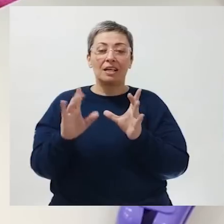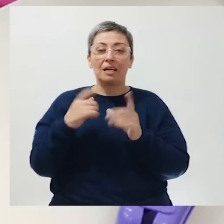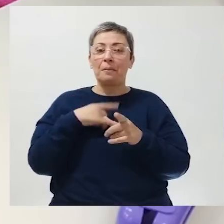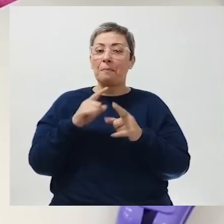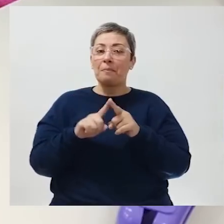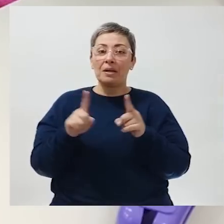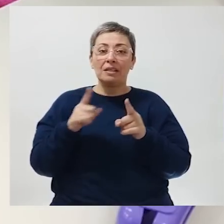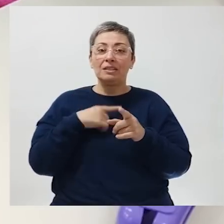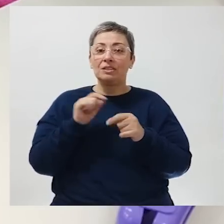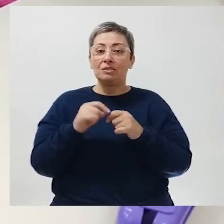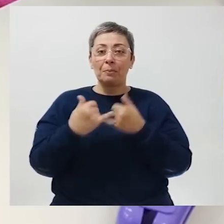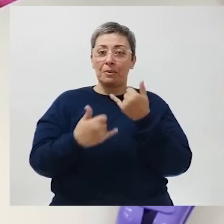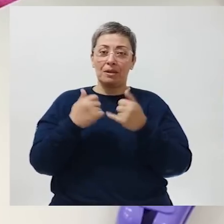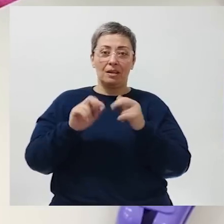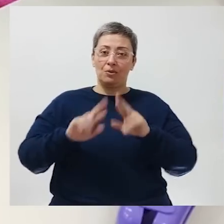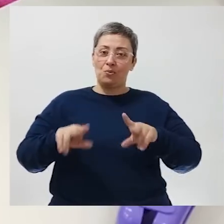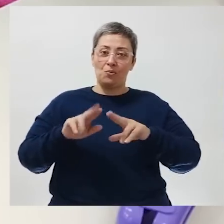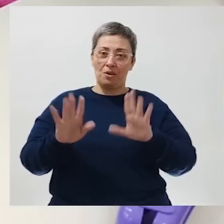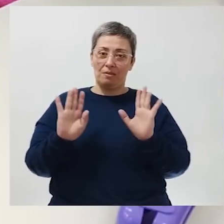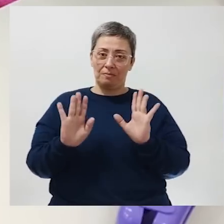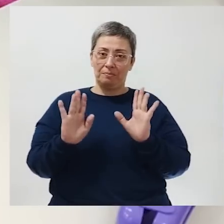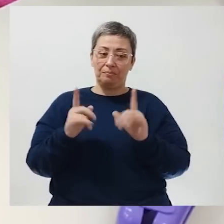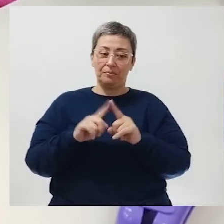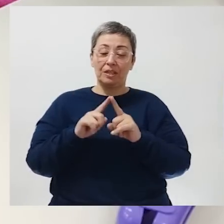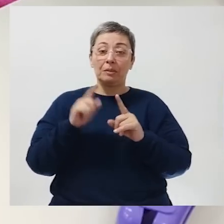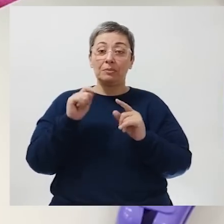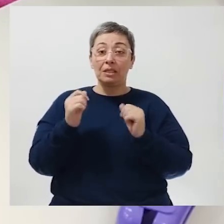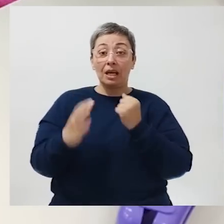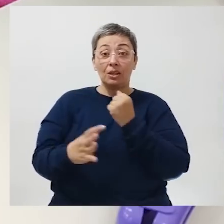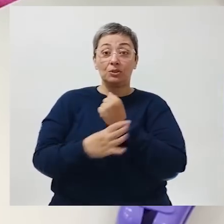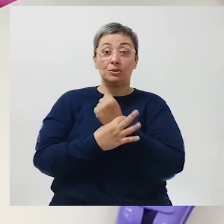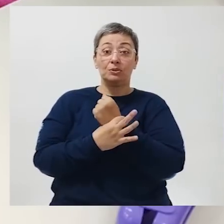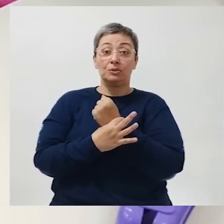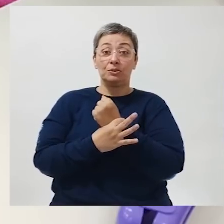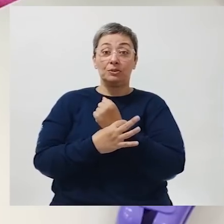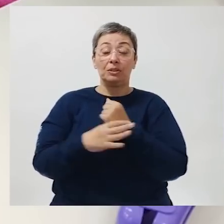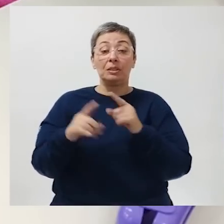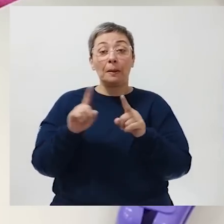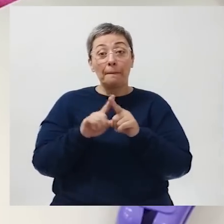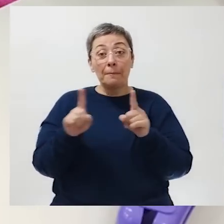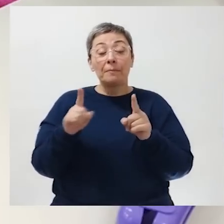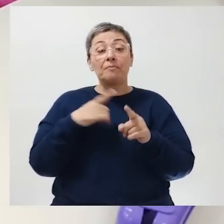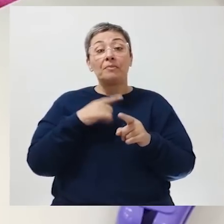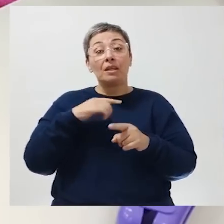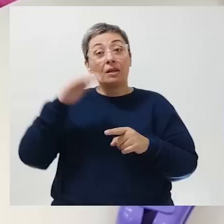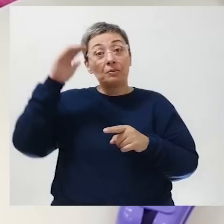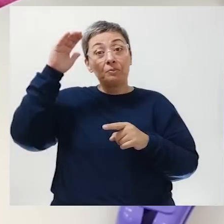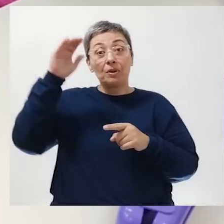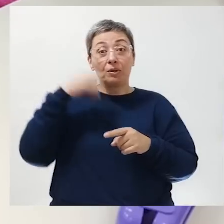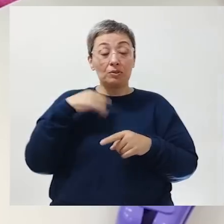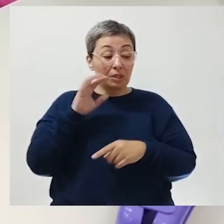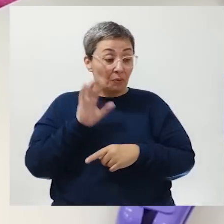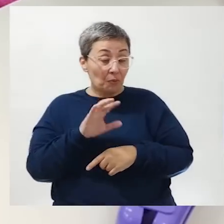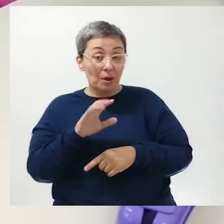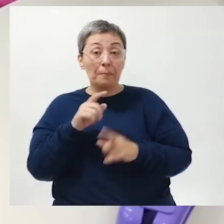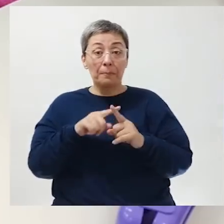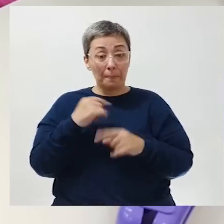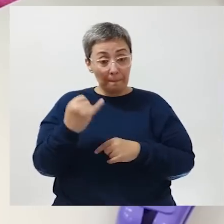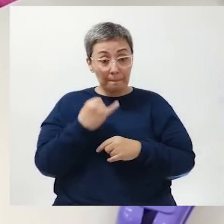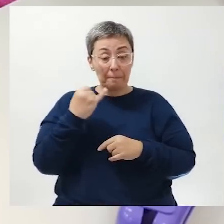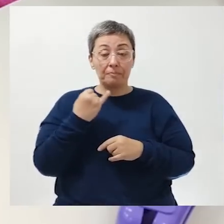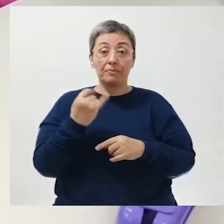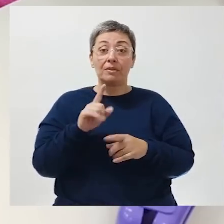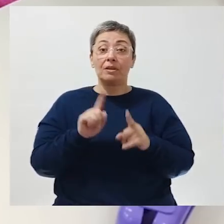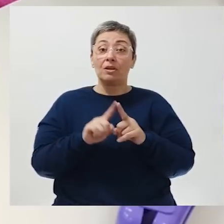ele não esteja na brincadeira. Ela tem que se sentir segura. Mesmo que o adulto não esteja interferindo, porque é importante também